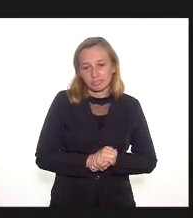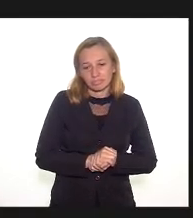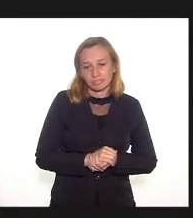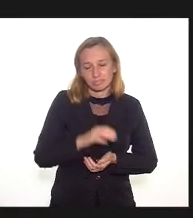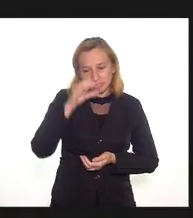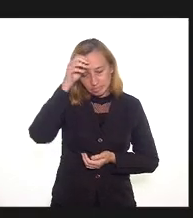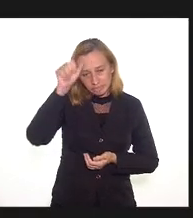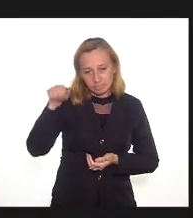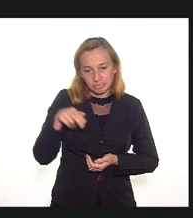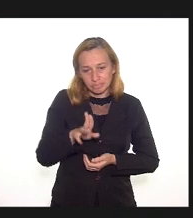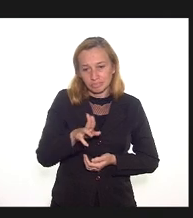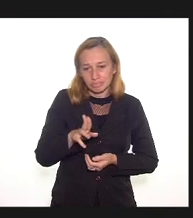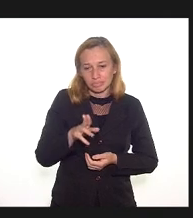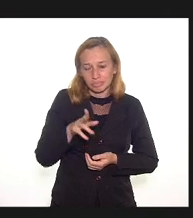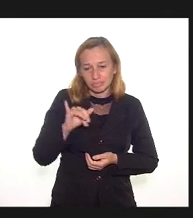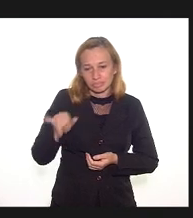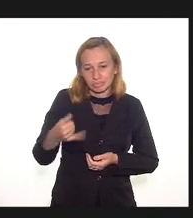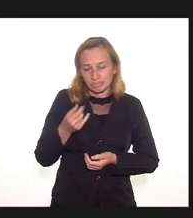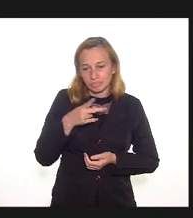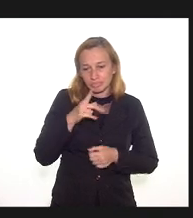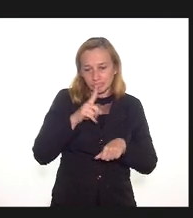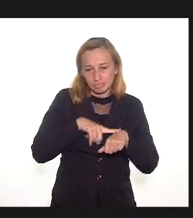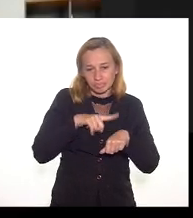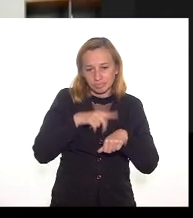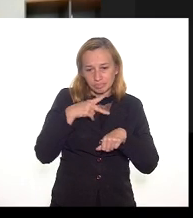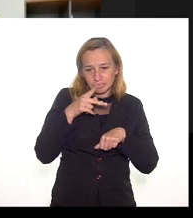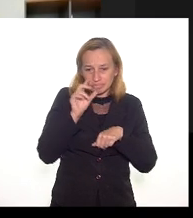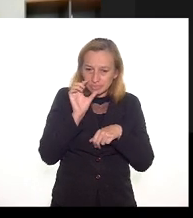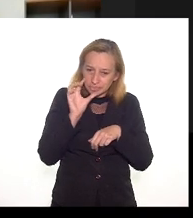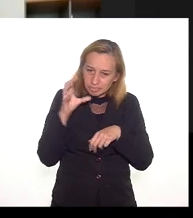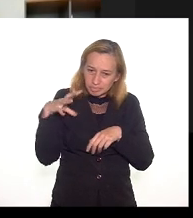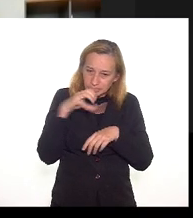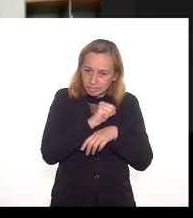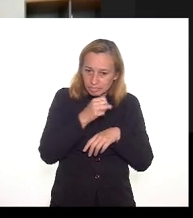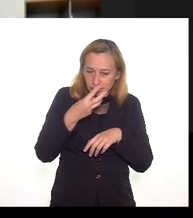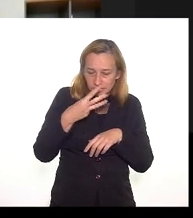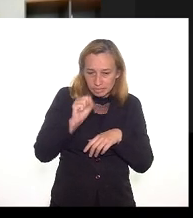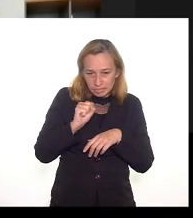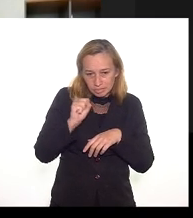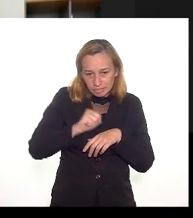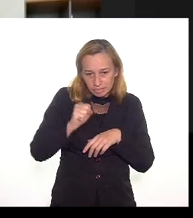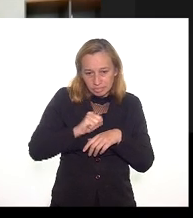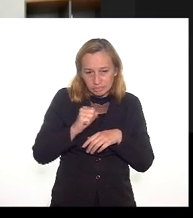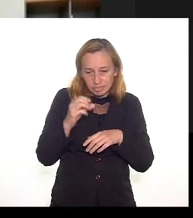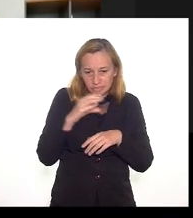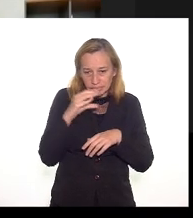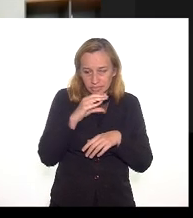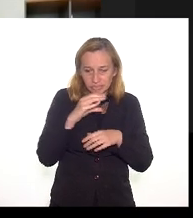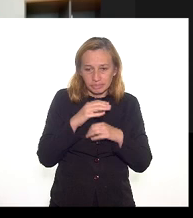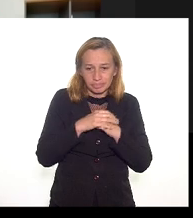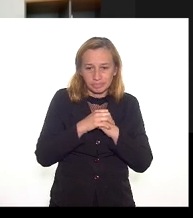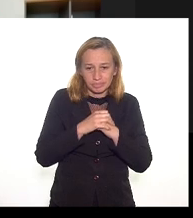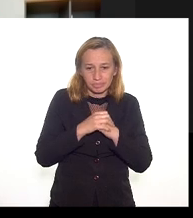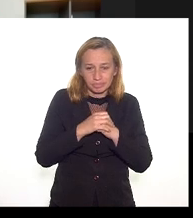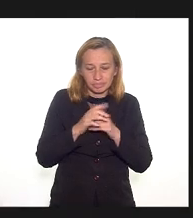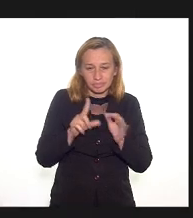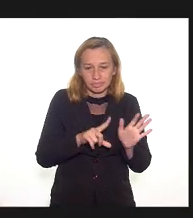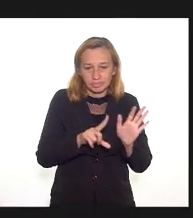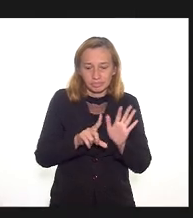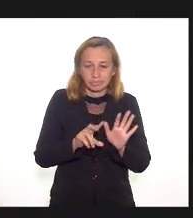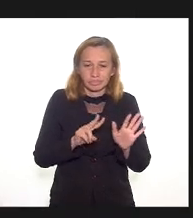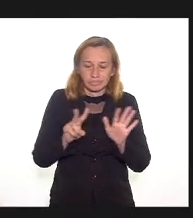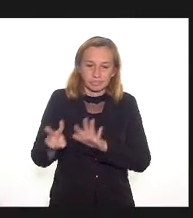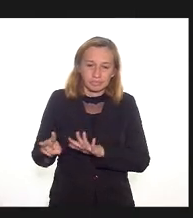também aproveitar esse momento aqui rapidinho e fazer uma colocação? 30 segundos. Rapidinho então, essa semana ali começou com